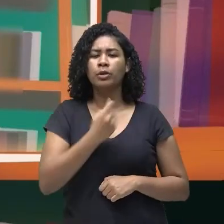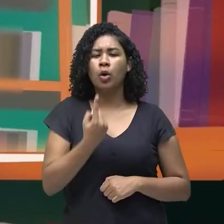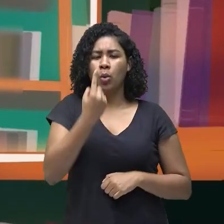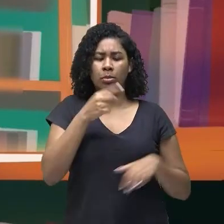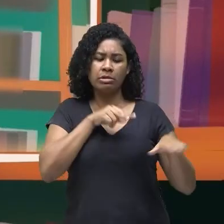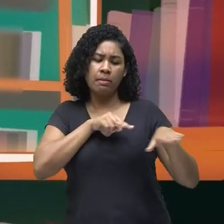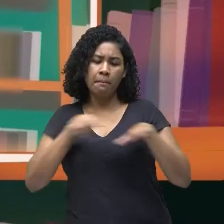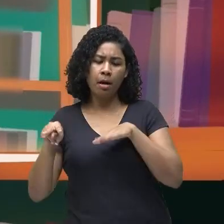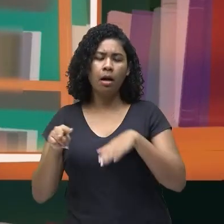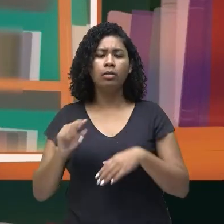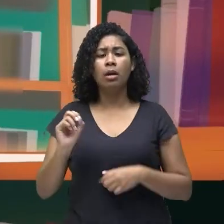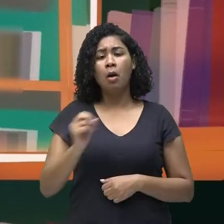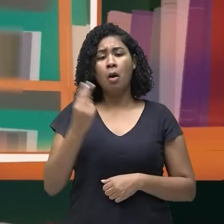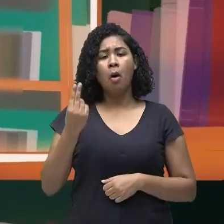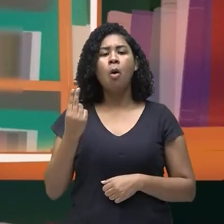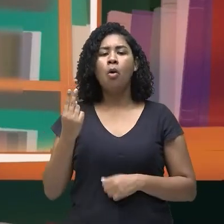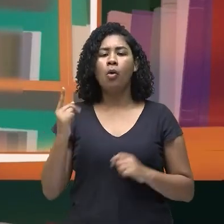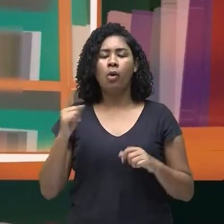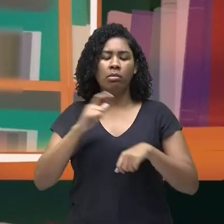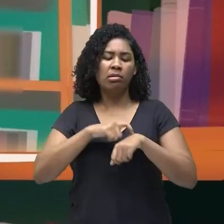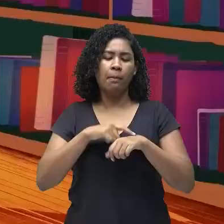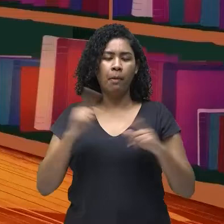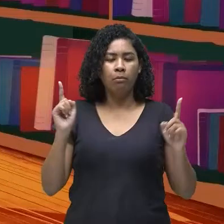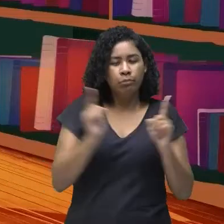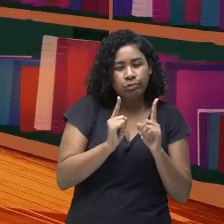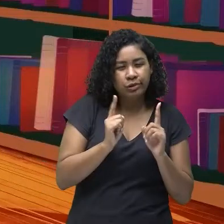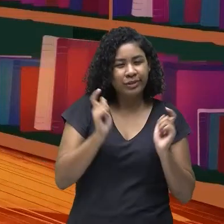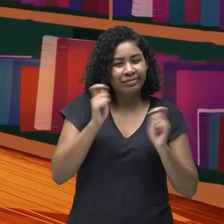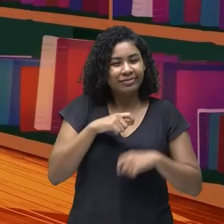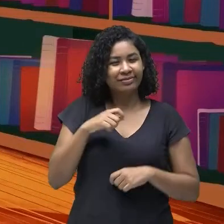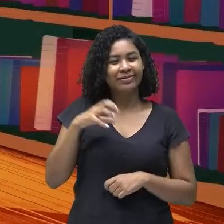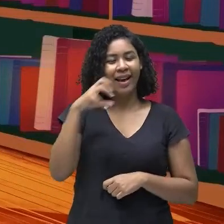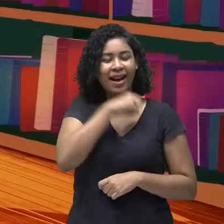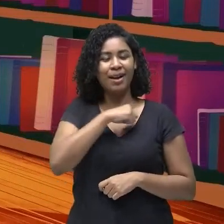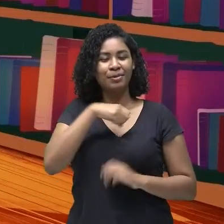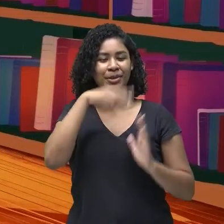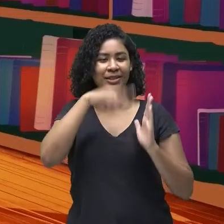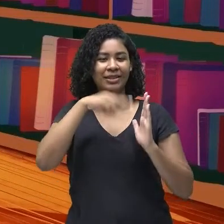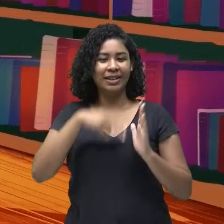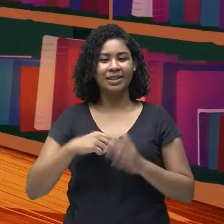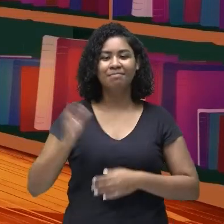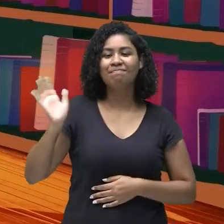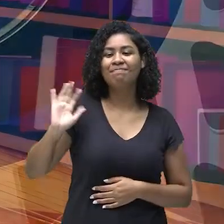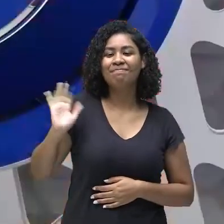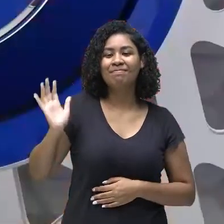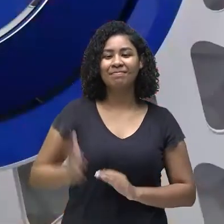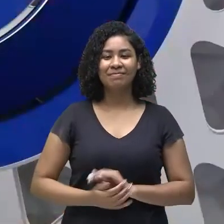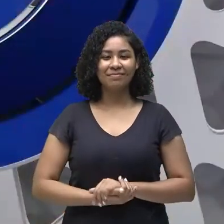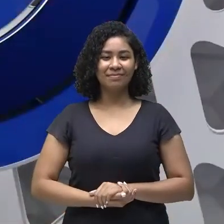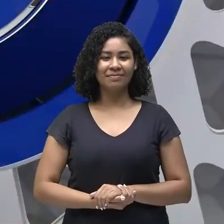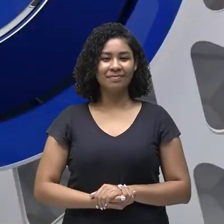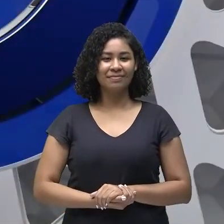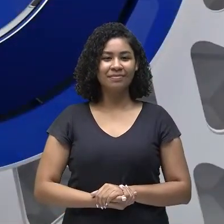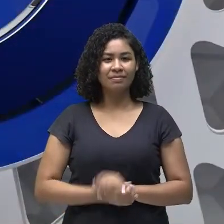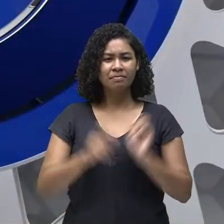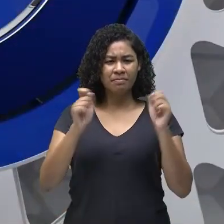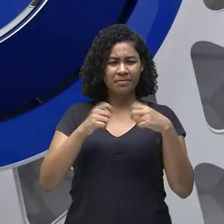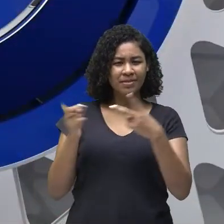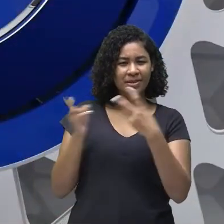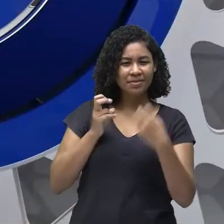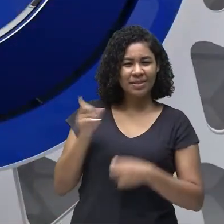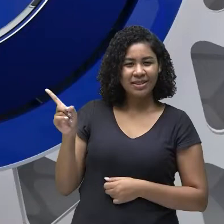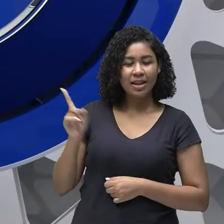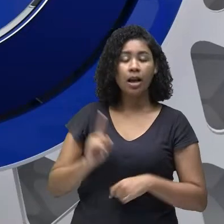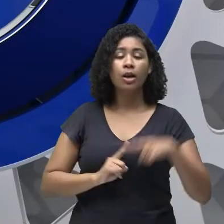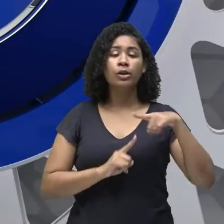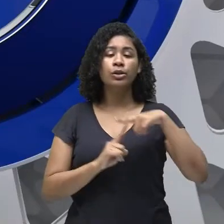semana ou até menos, dependendo do ritmo da leitura. Então é isso, pessoal. See you later. Então vocês viram aí os